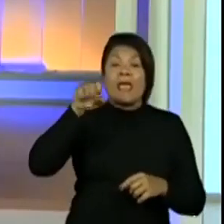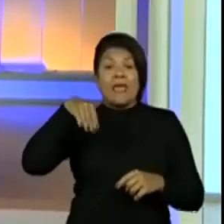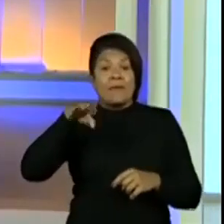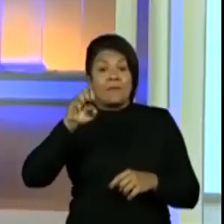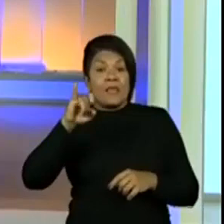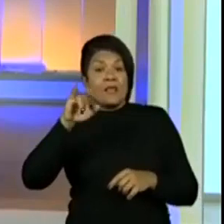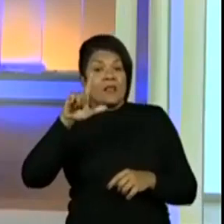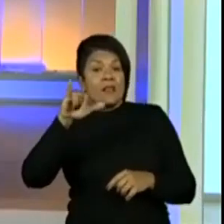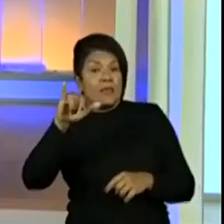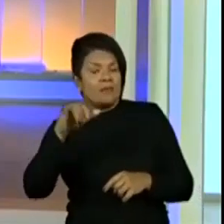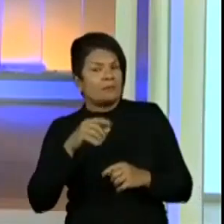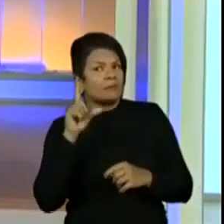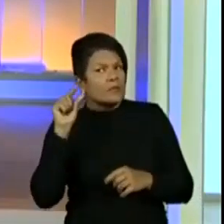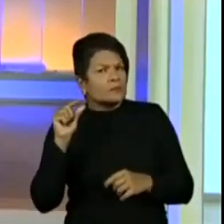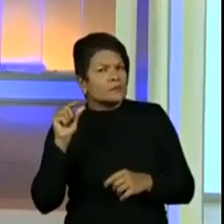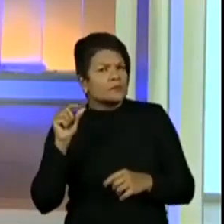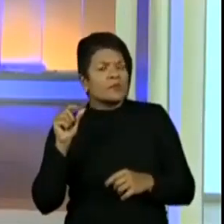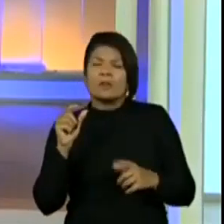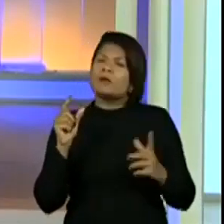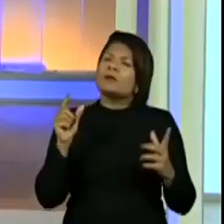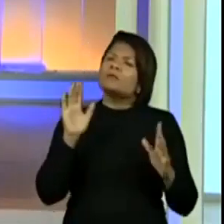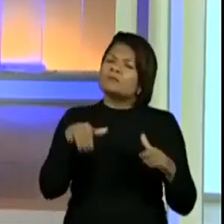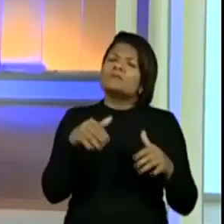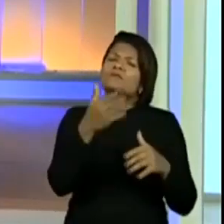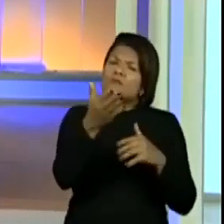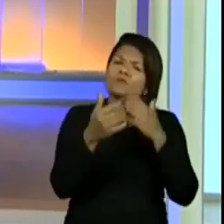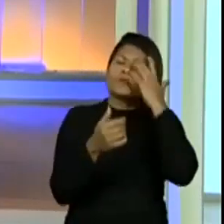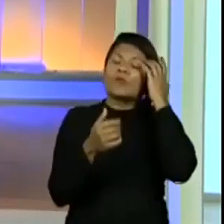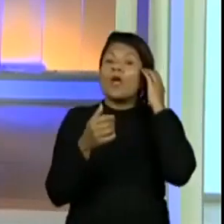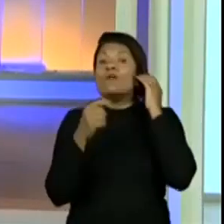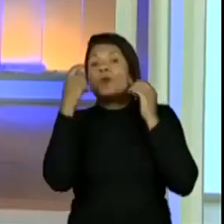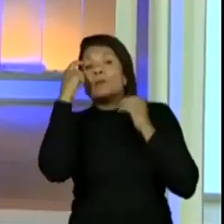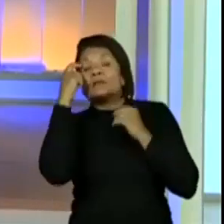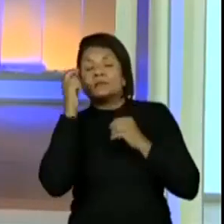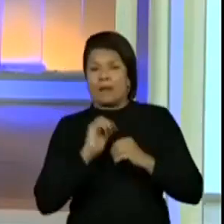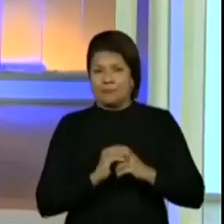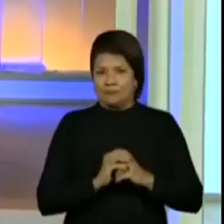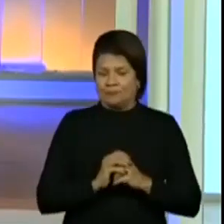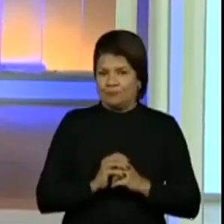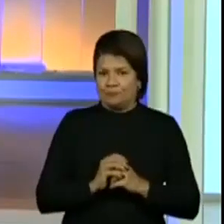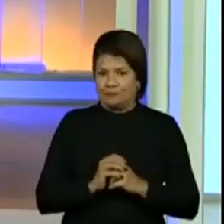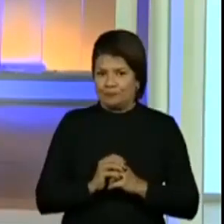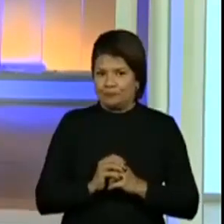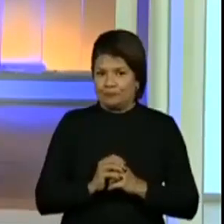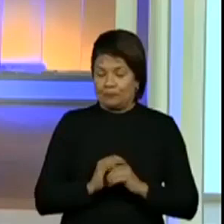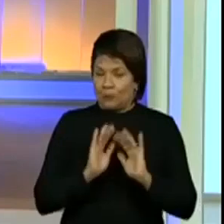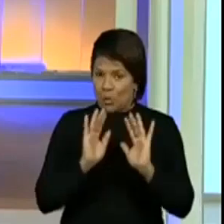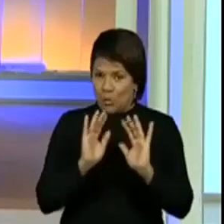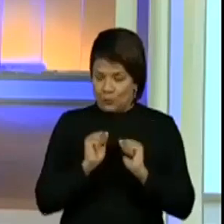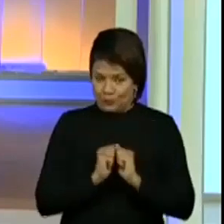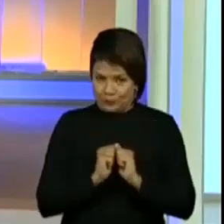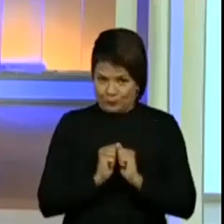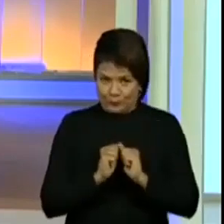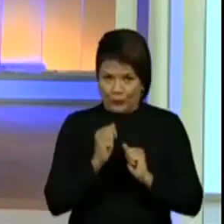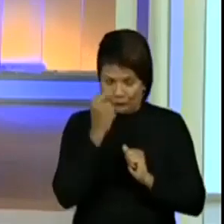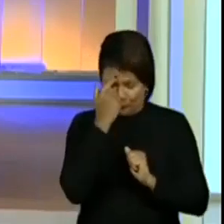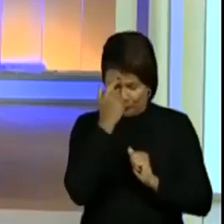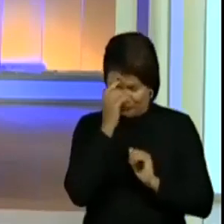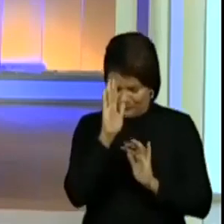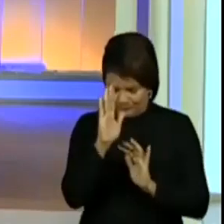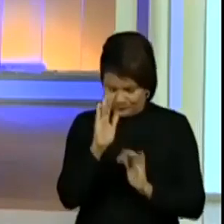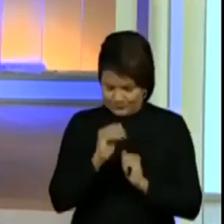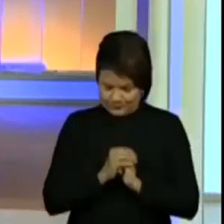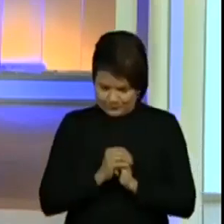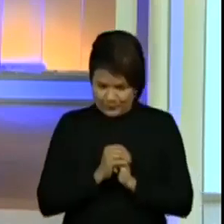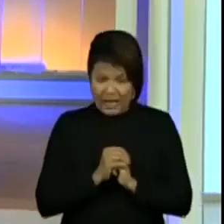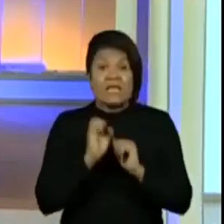colocou menos. Emily, vamos pensar da seguinte maneira. Pensa como pro Rodrigo.